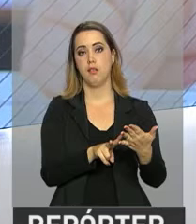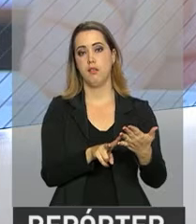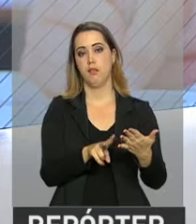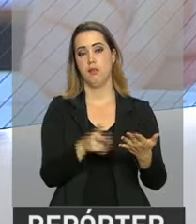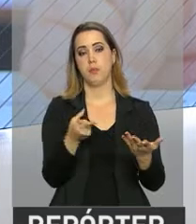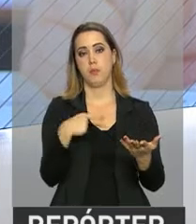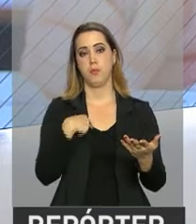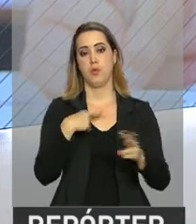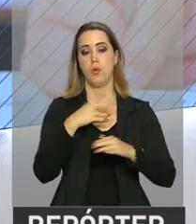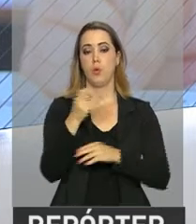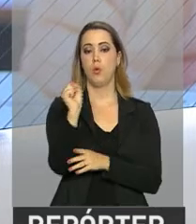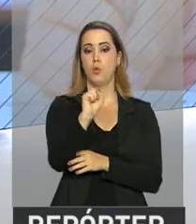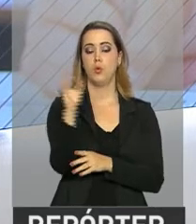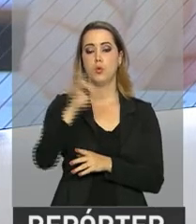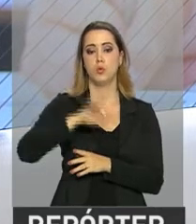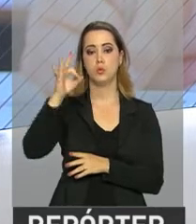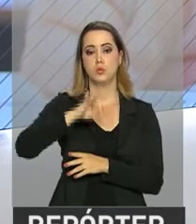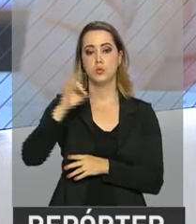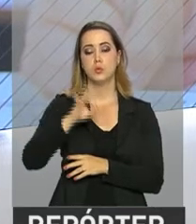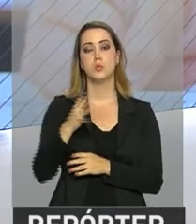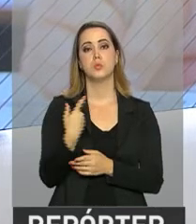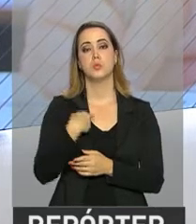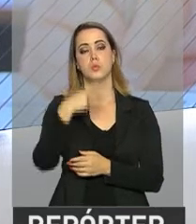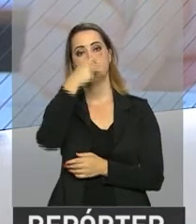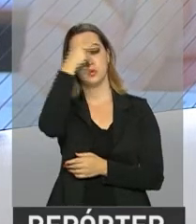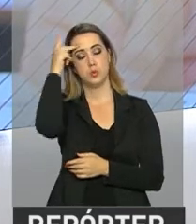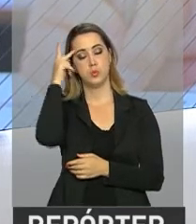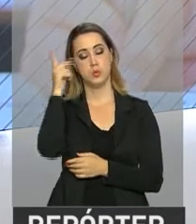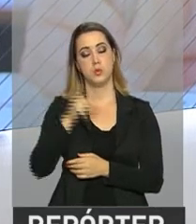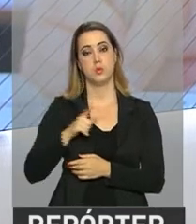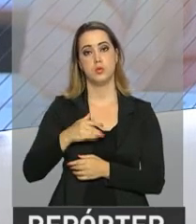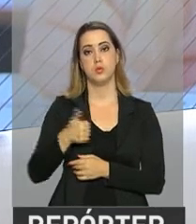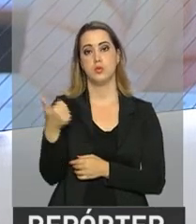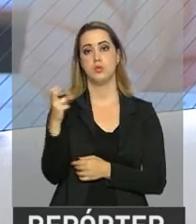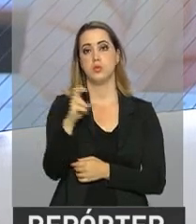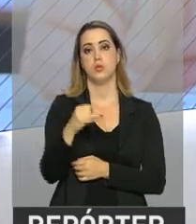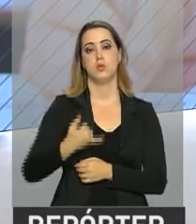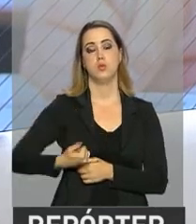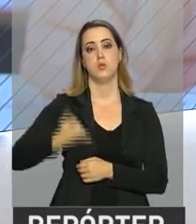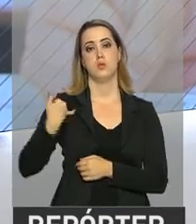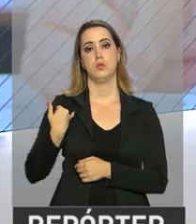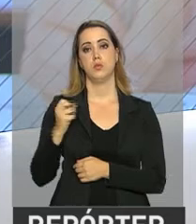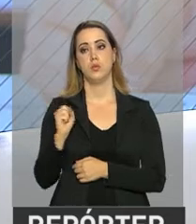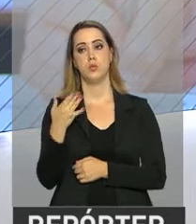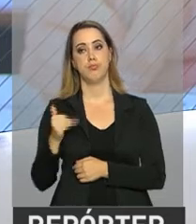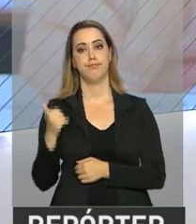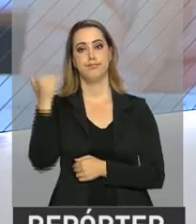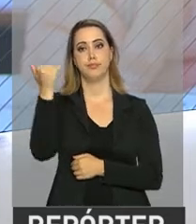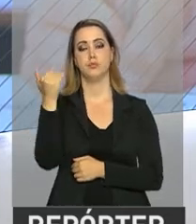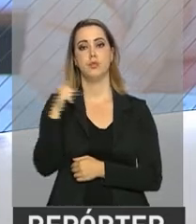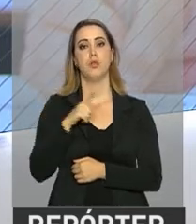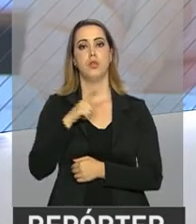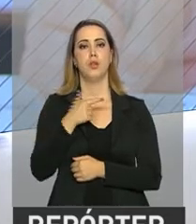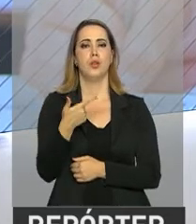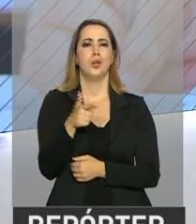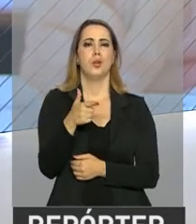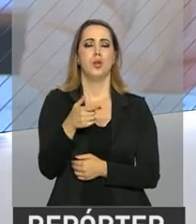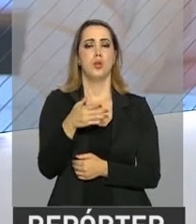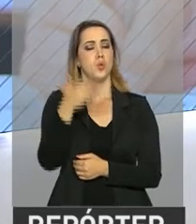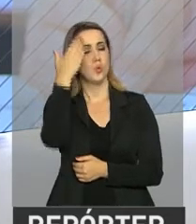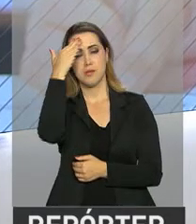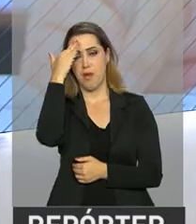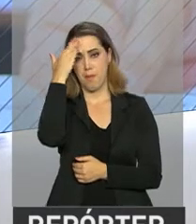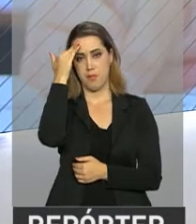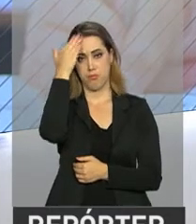2015 8% dos brasileiros com 15 anos ou mais eram analfabetos o que dá cerca de 13 milhões de